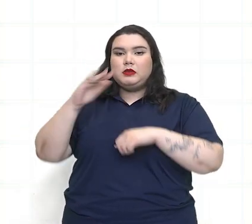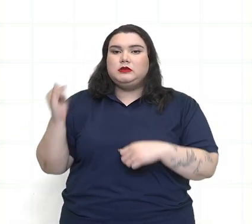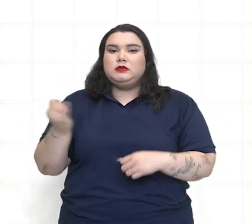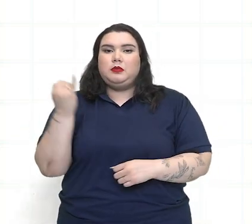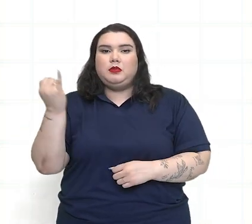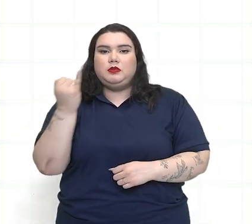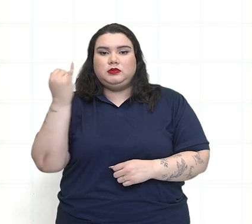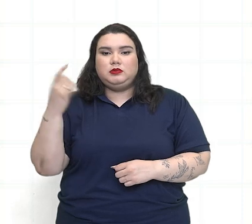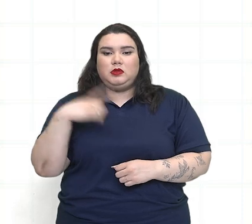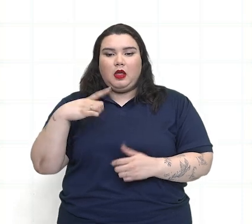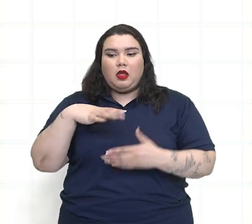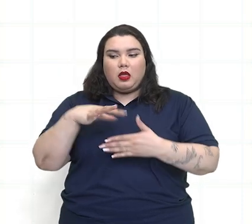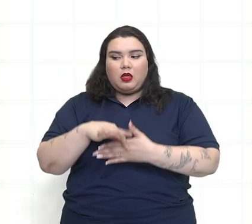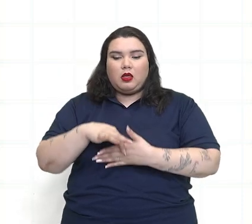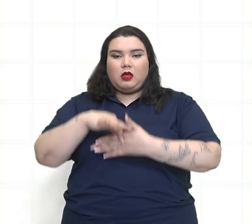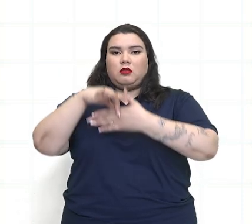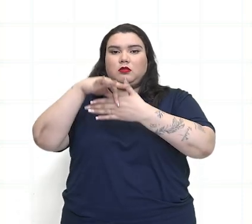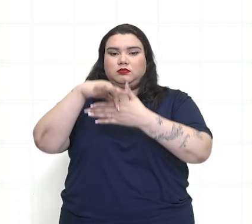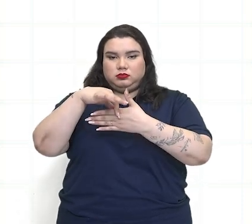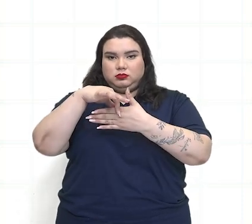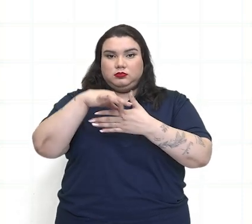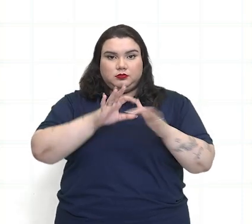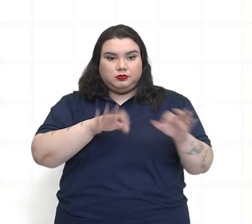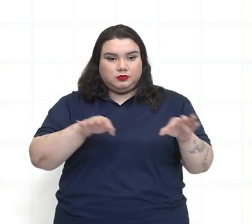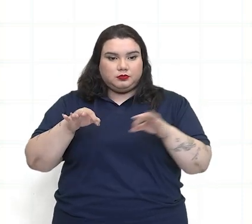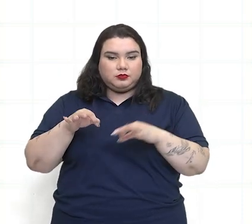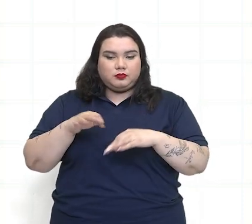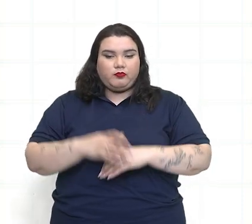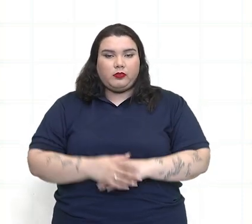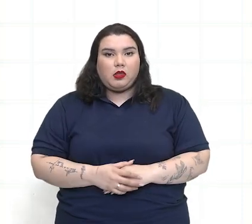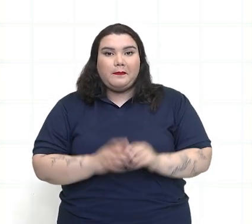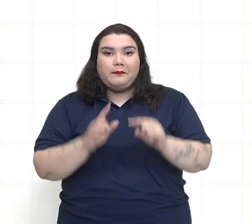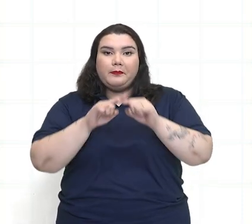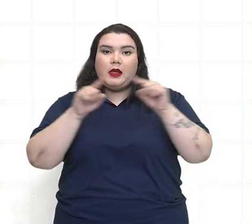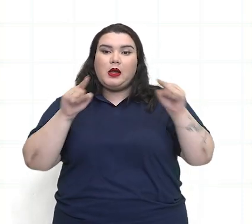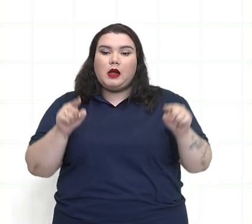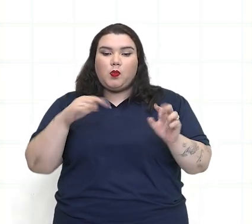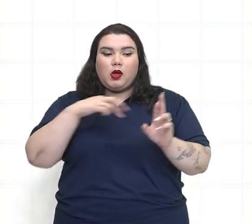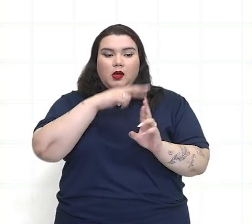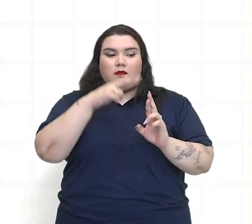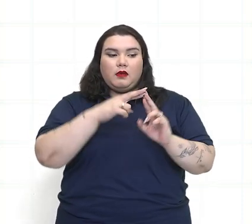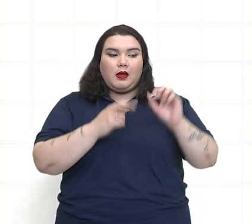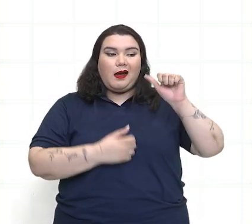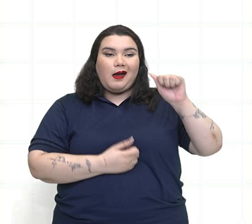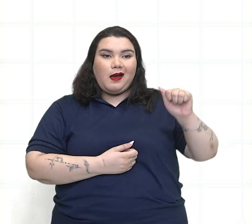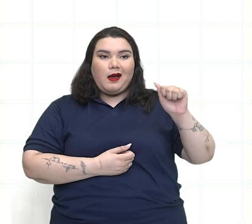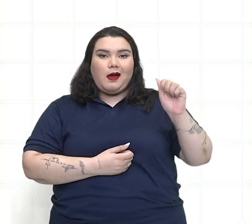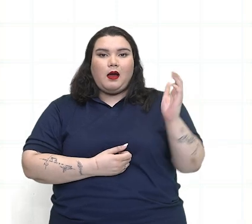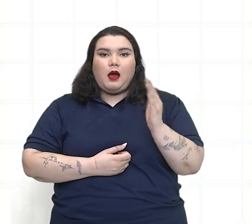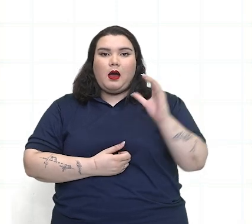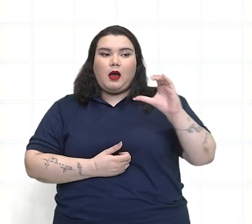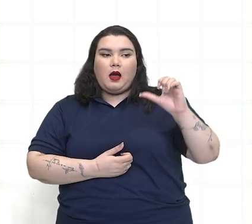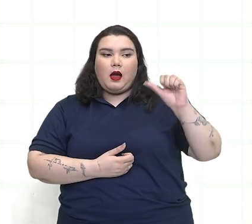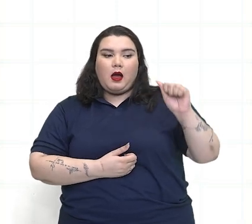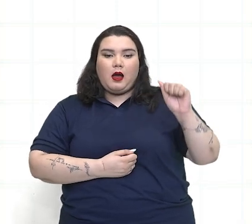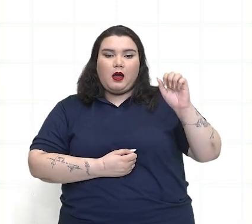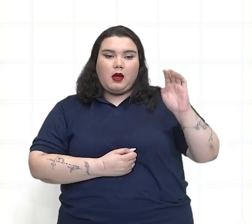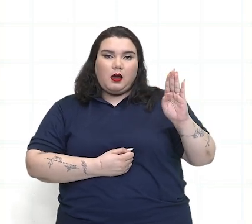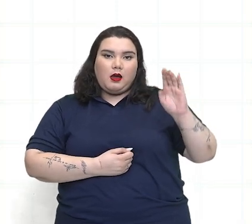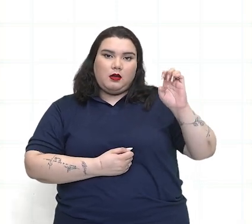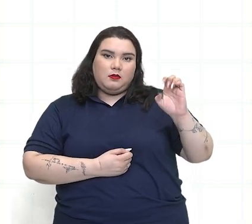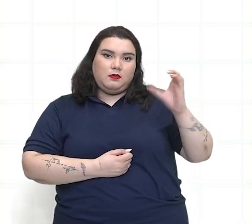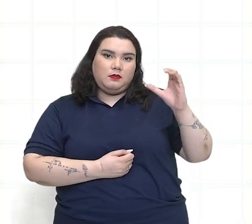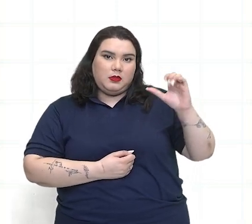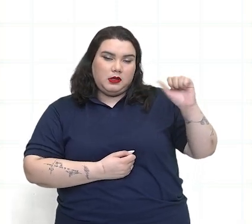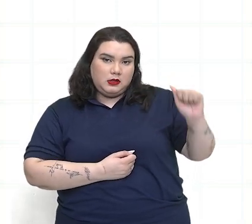importante, aquele que está liderança, exercendo a liderança. Mas quando eu digo a cabeça, veja, a